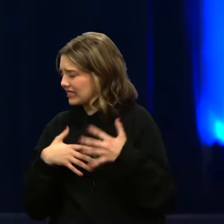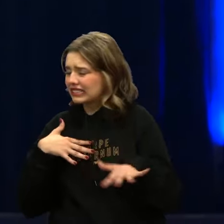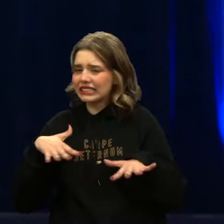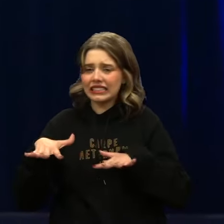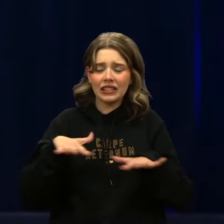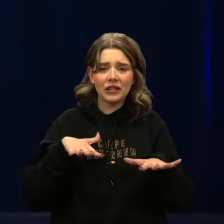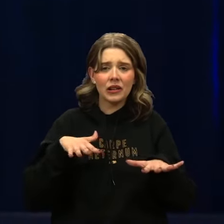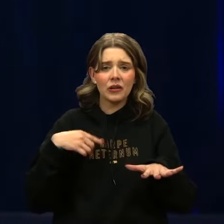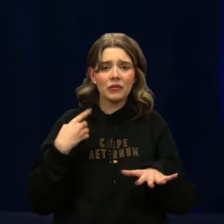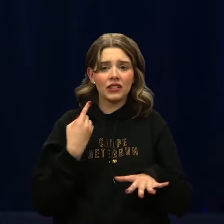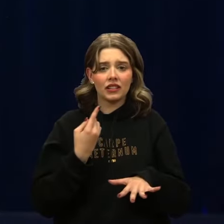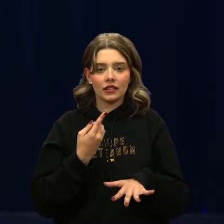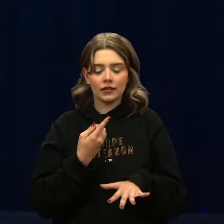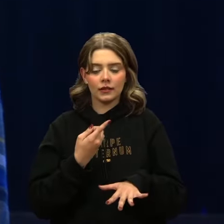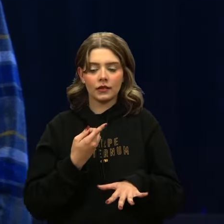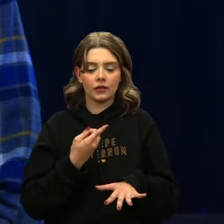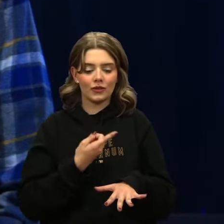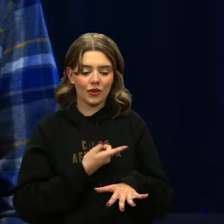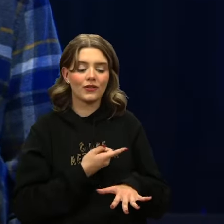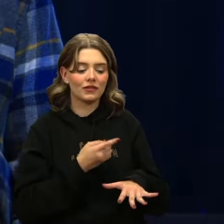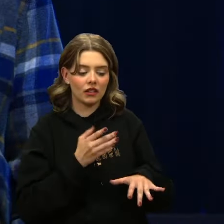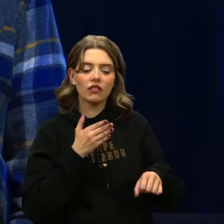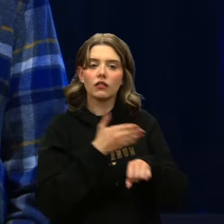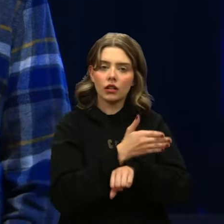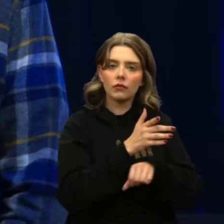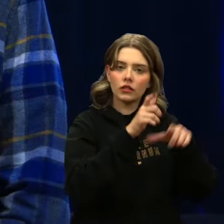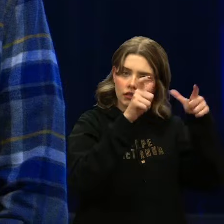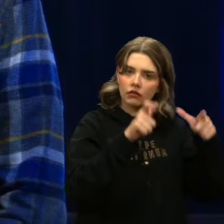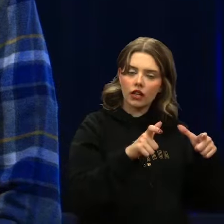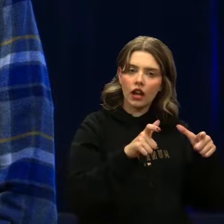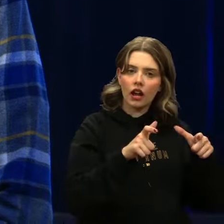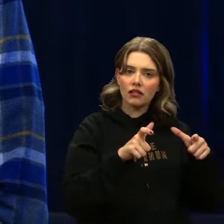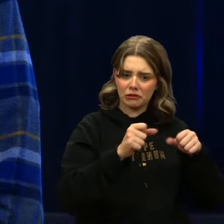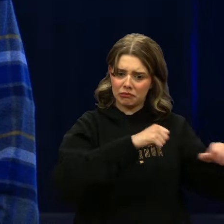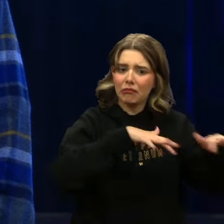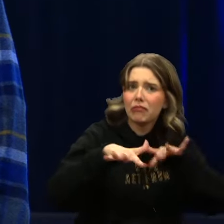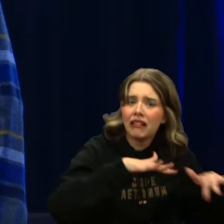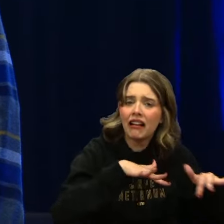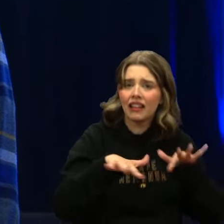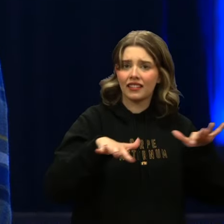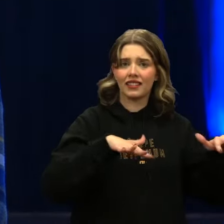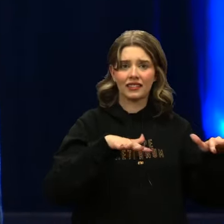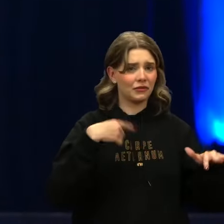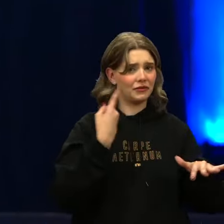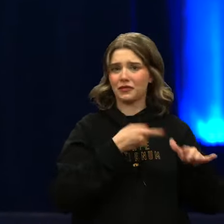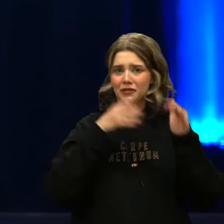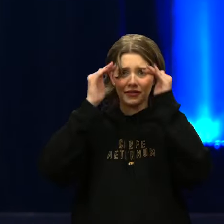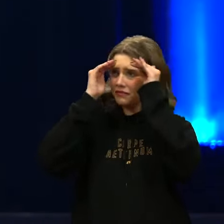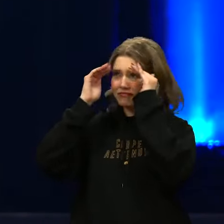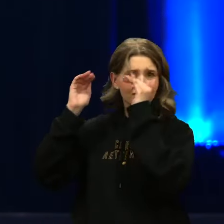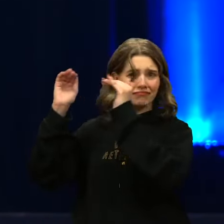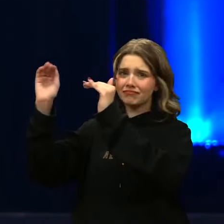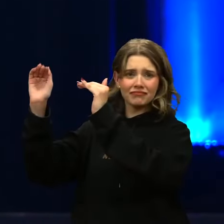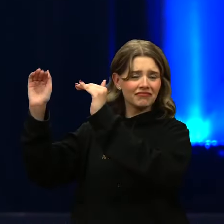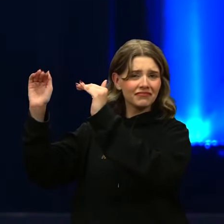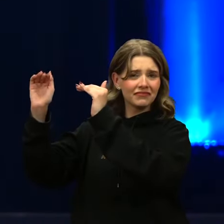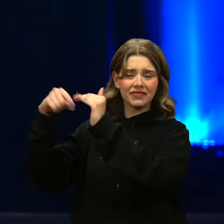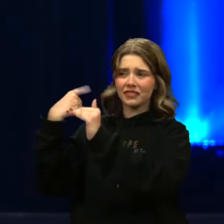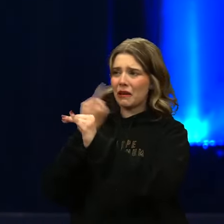nos colocamos em situações de abalos sísmicos. Quando nós não obedecemos ao Senhor, quando nós